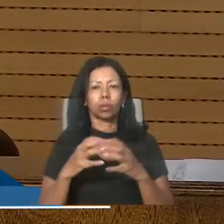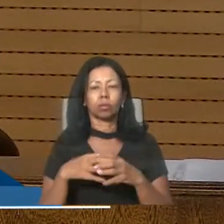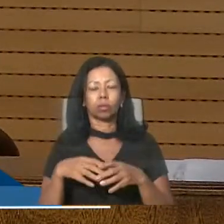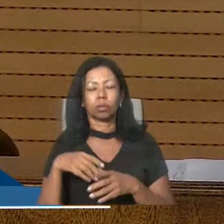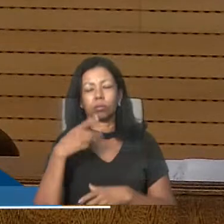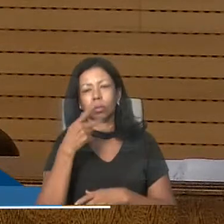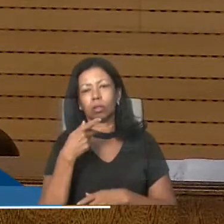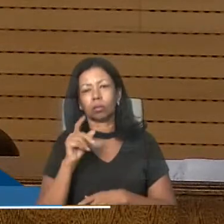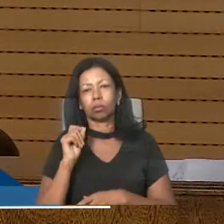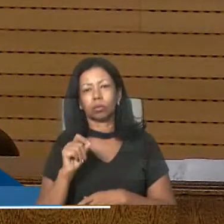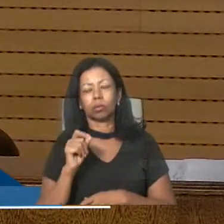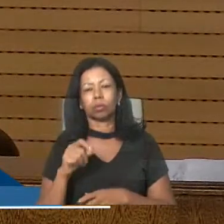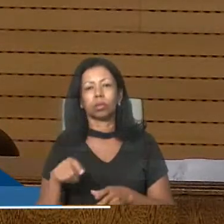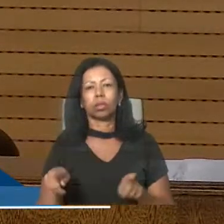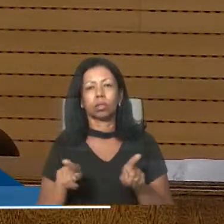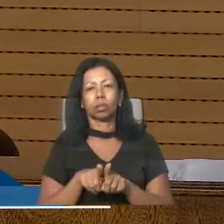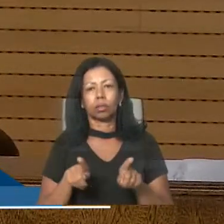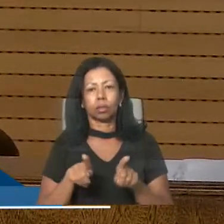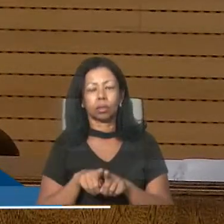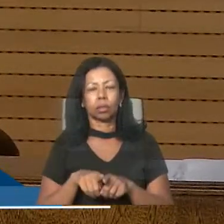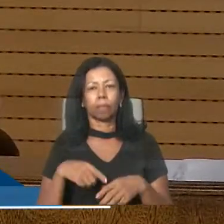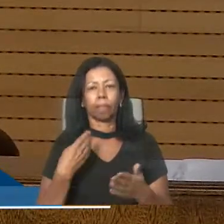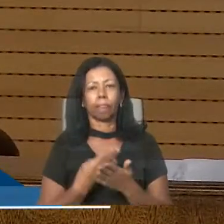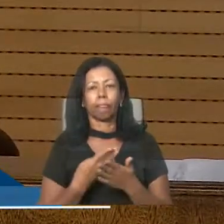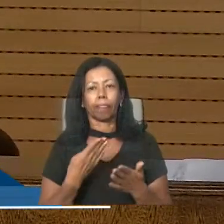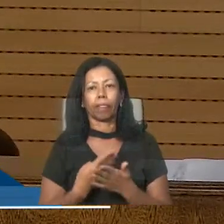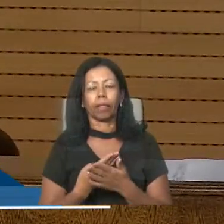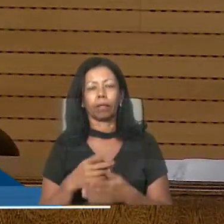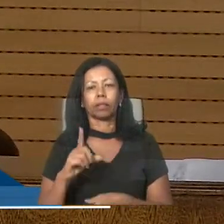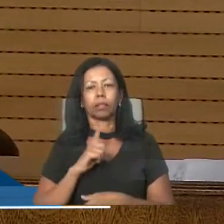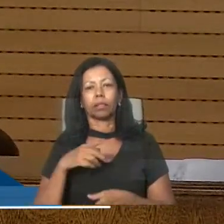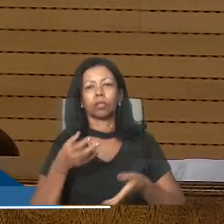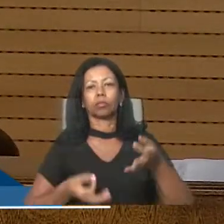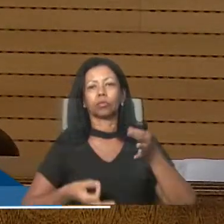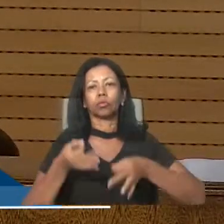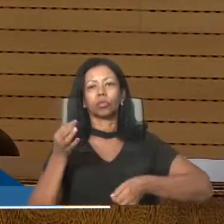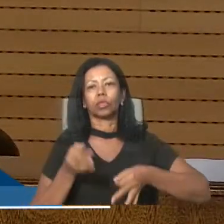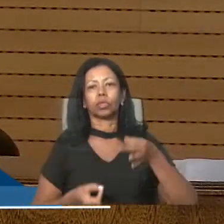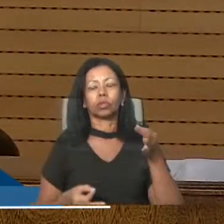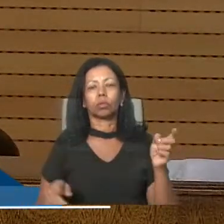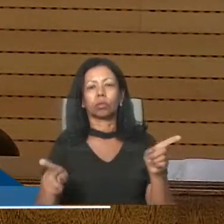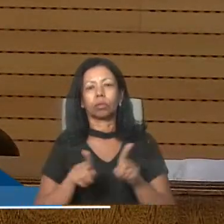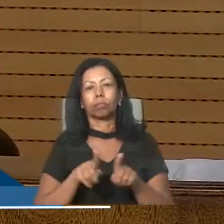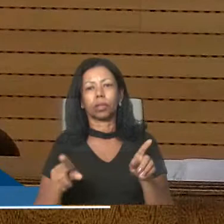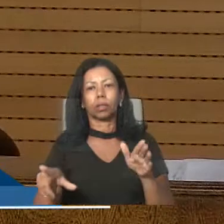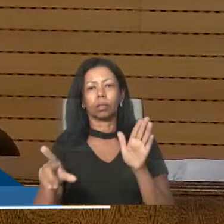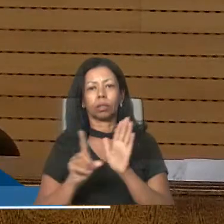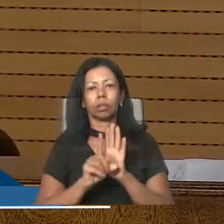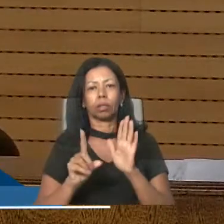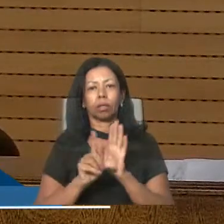o efeito, passa a ser análise do aspecto técnico, jurídico e legal.